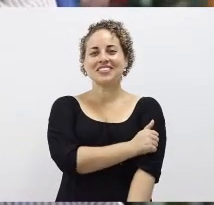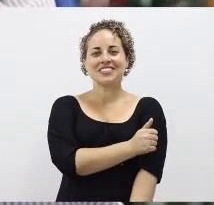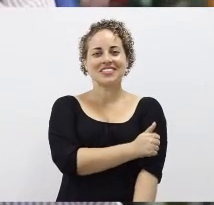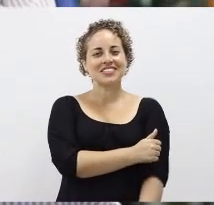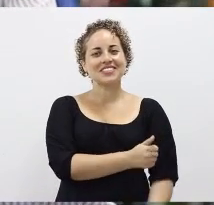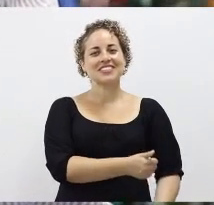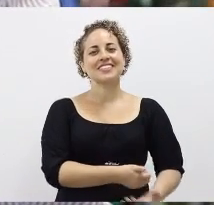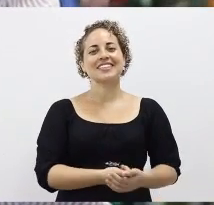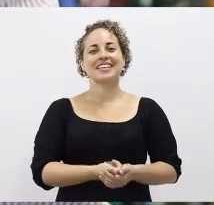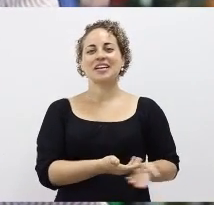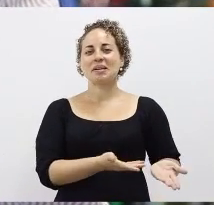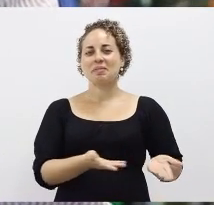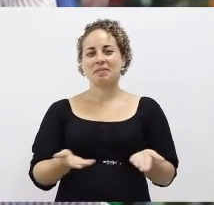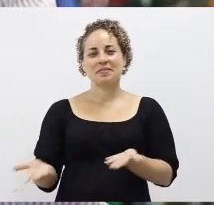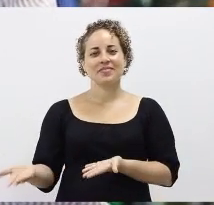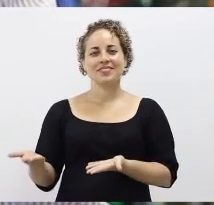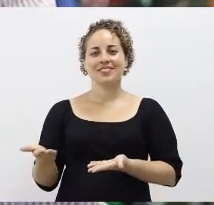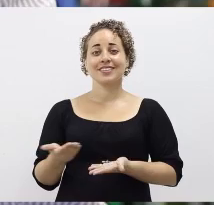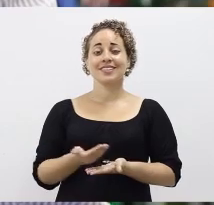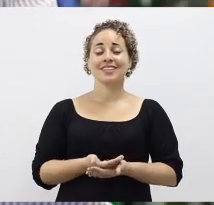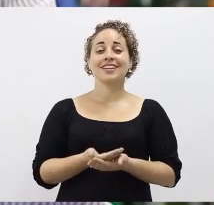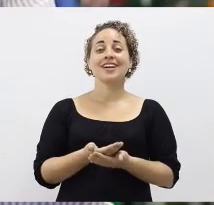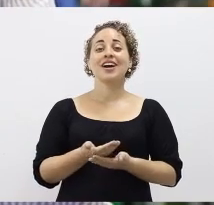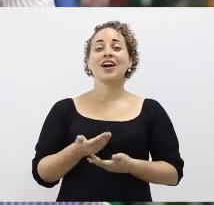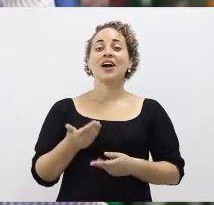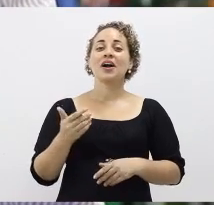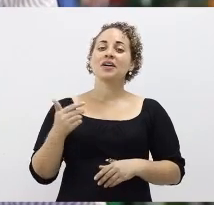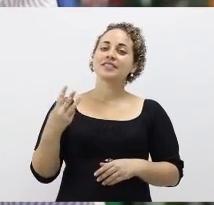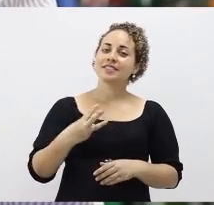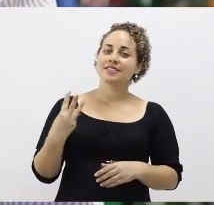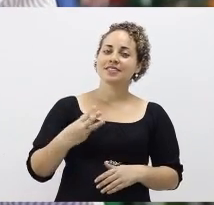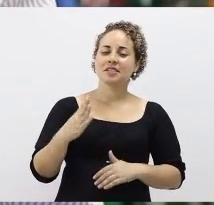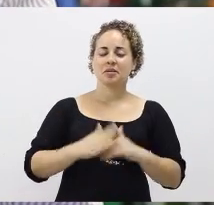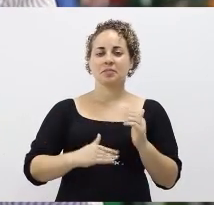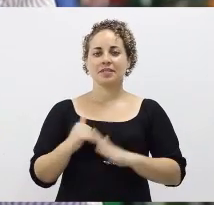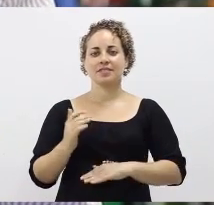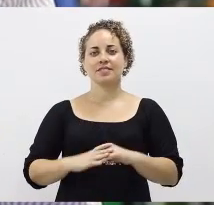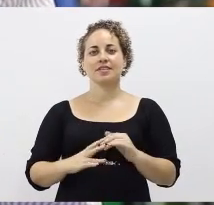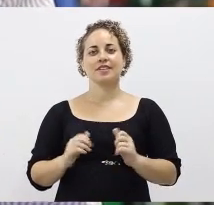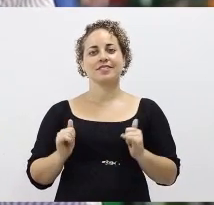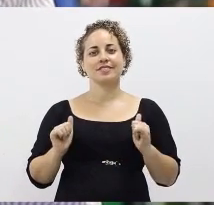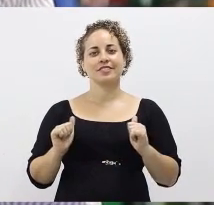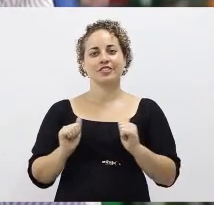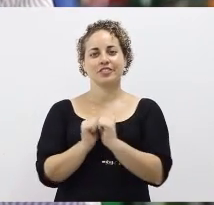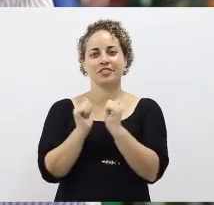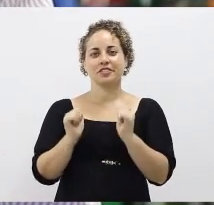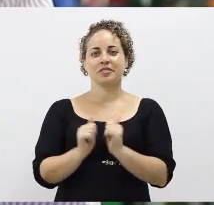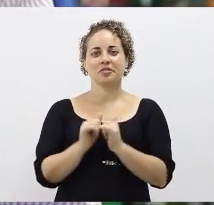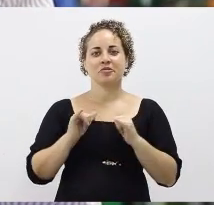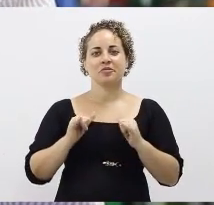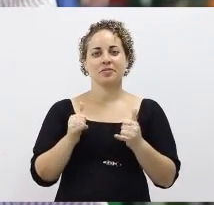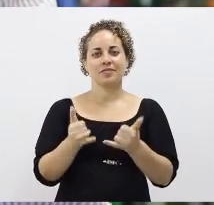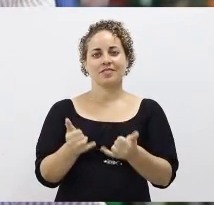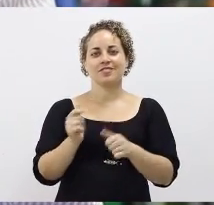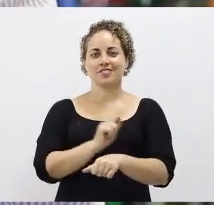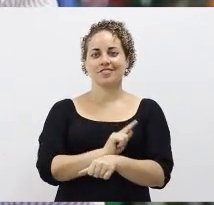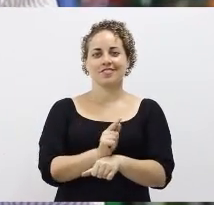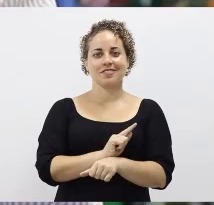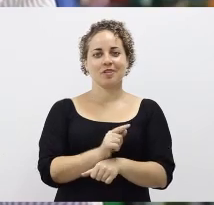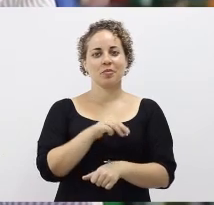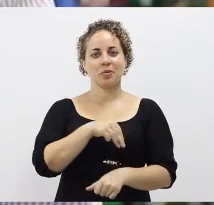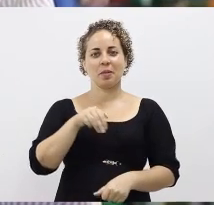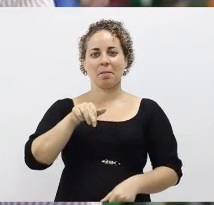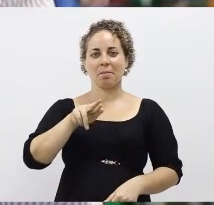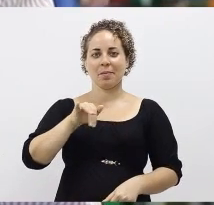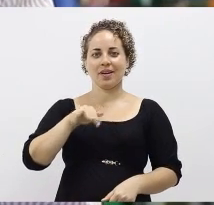Meus alunos, sejam bem-vindos à competência 3 da nossa disciplina de Sistemas de Informação Gerenciais. Sou Mário